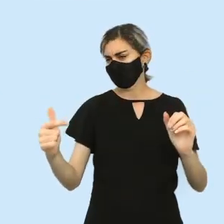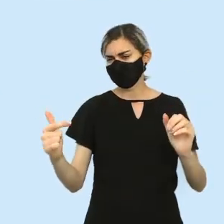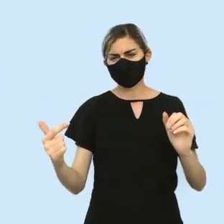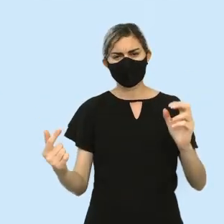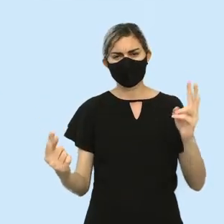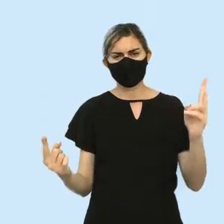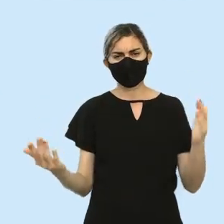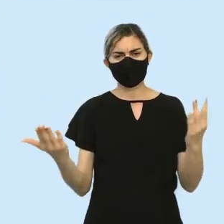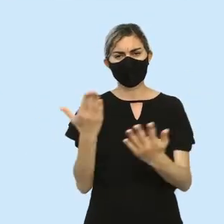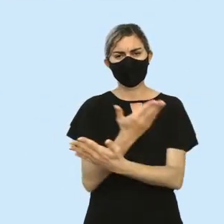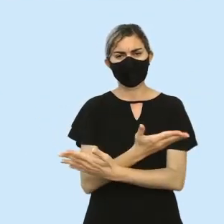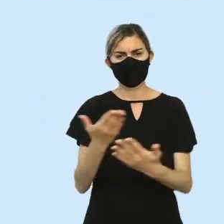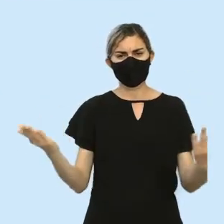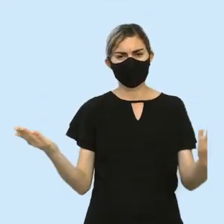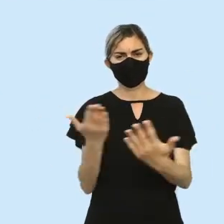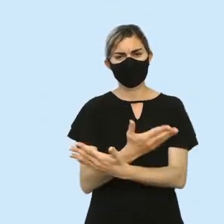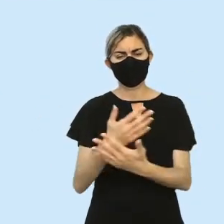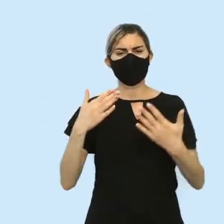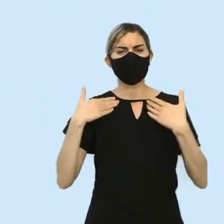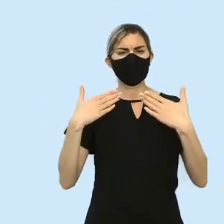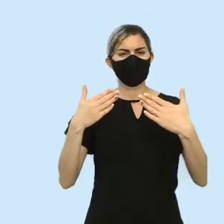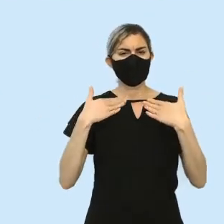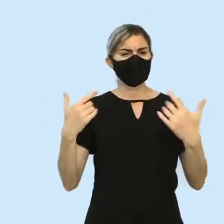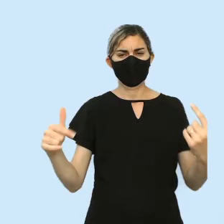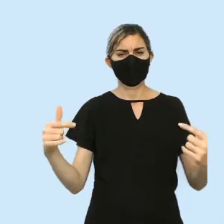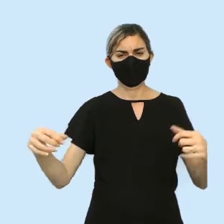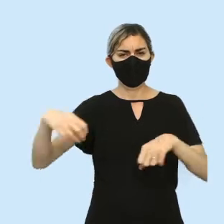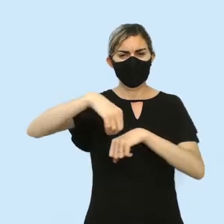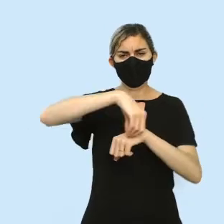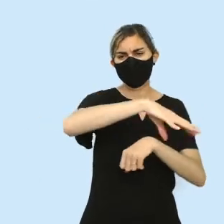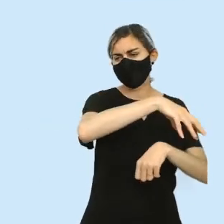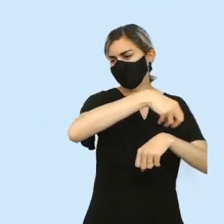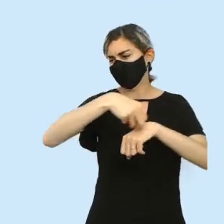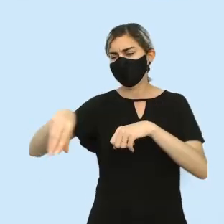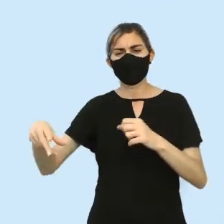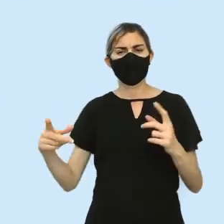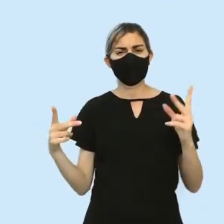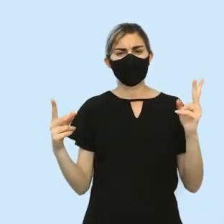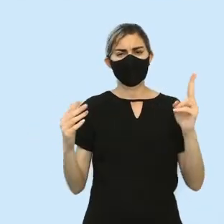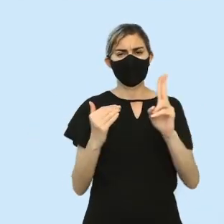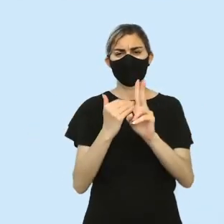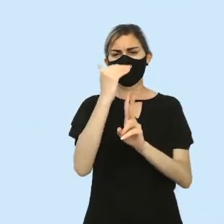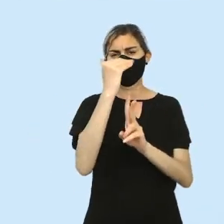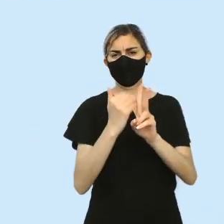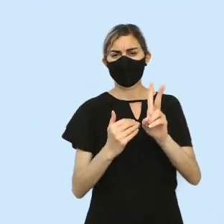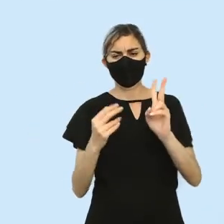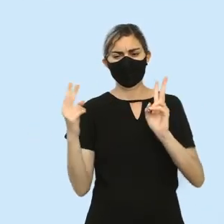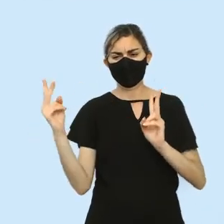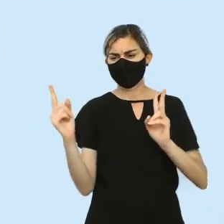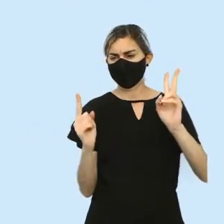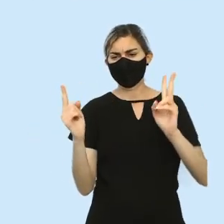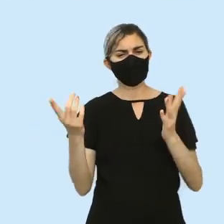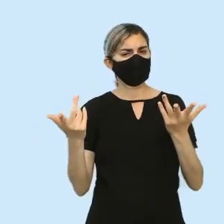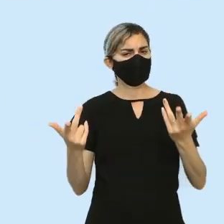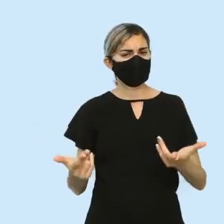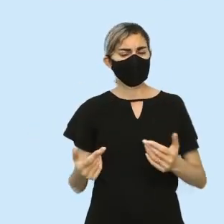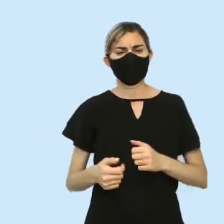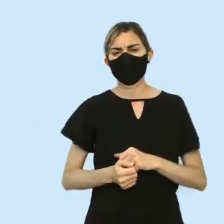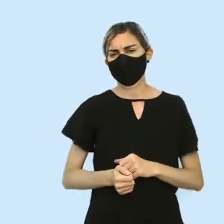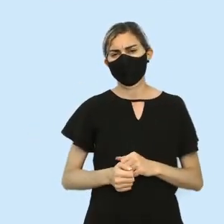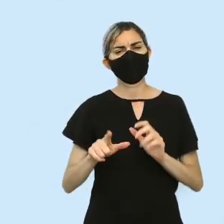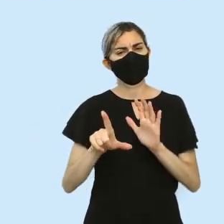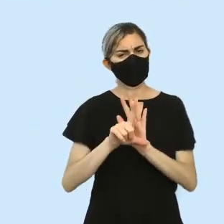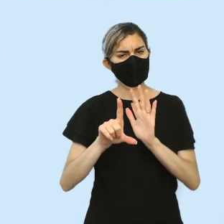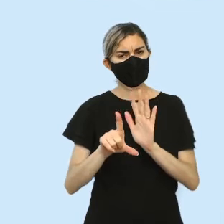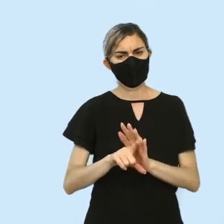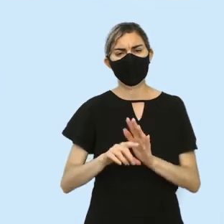existe troca de calor, porque os sistemas estão com a mesma temperatura. Isso, galera, é a